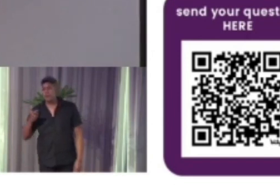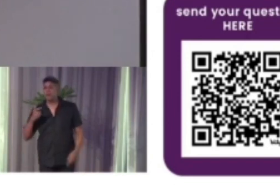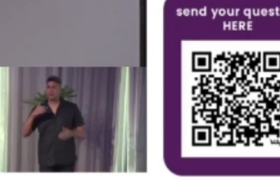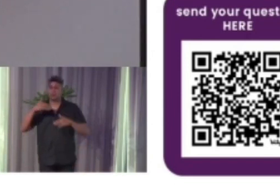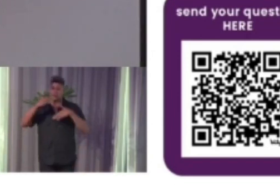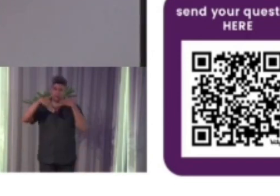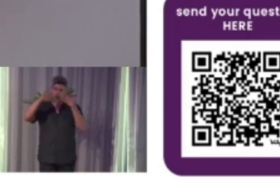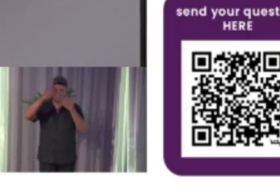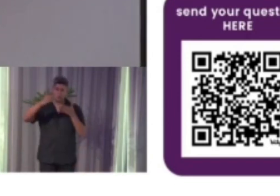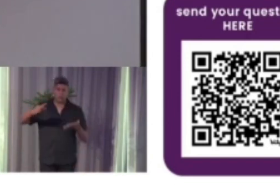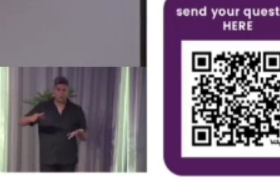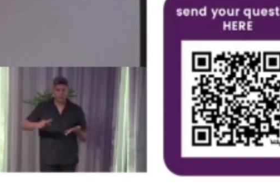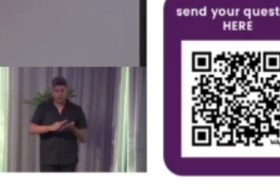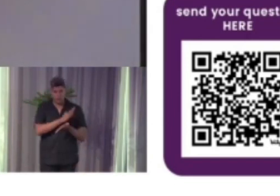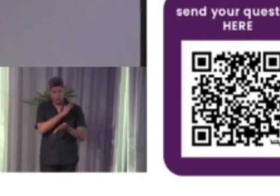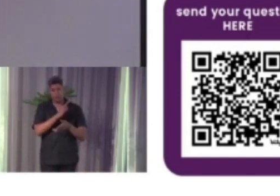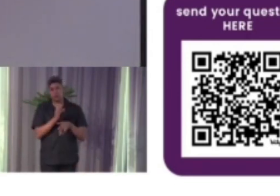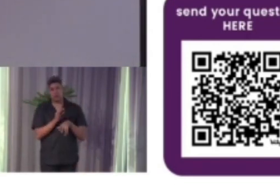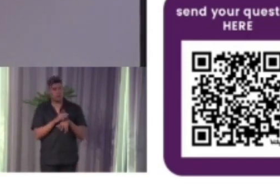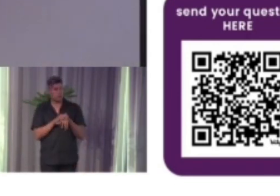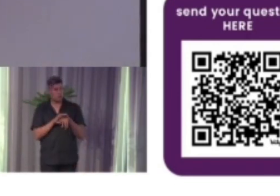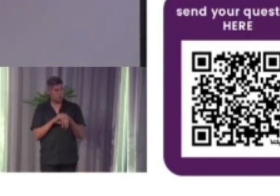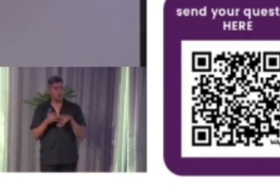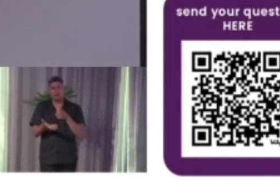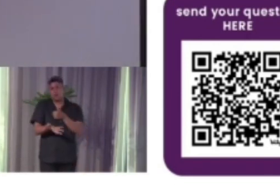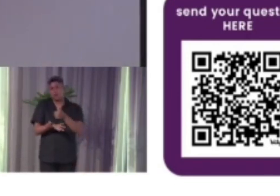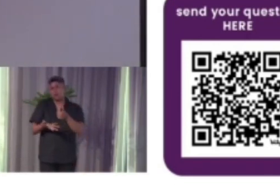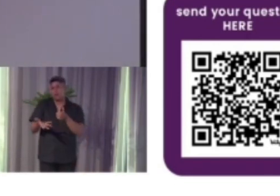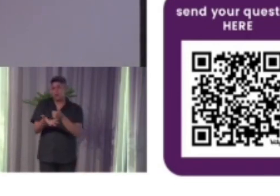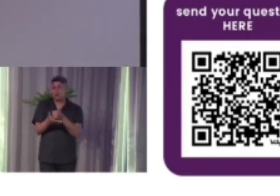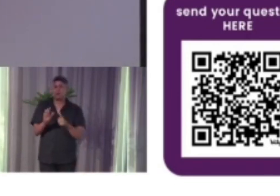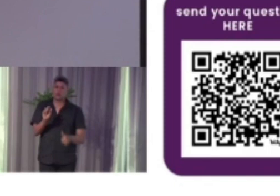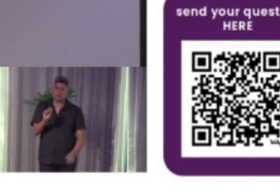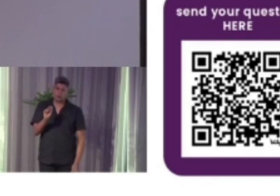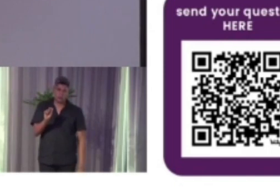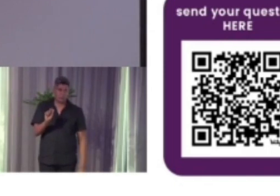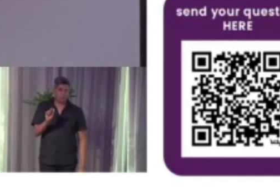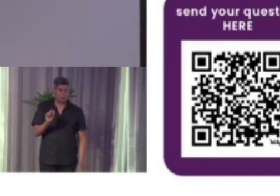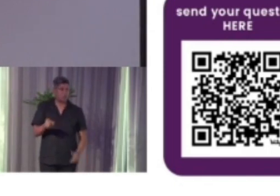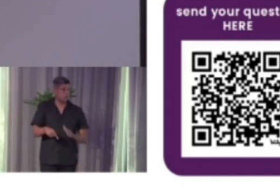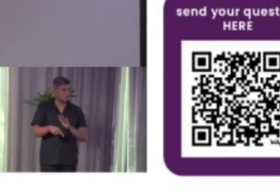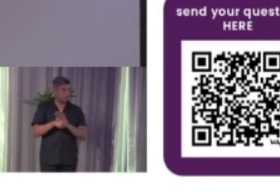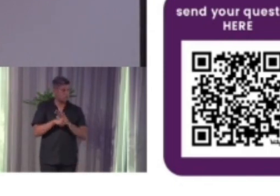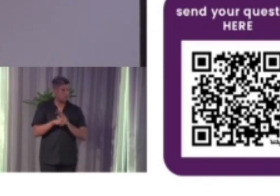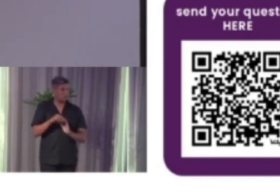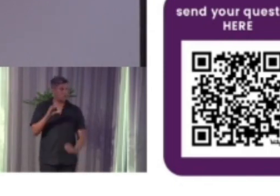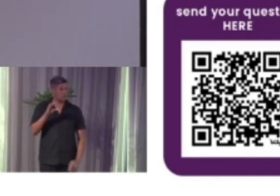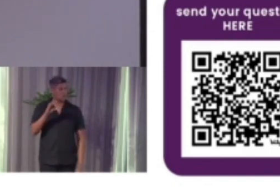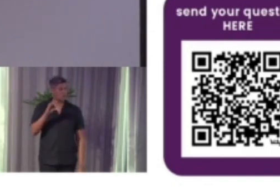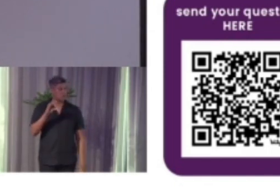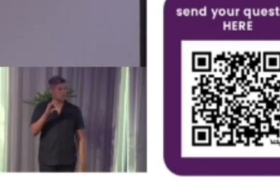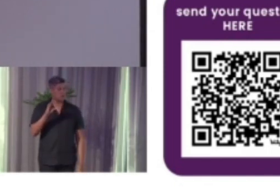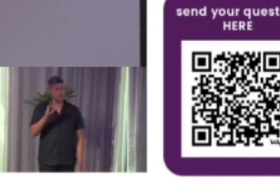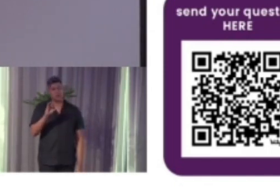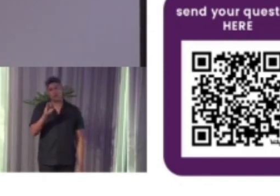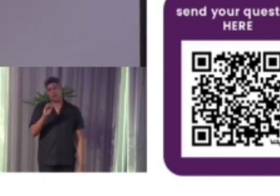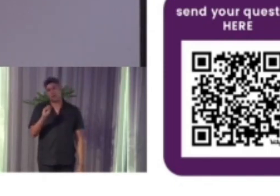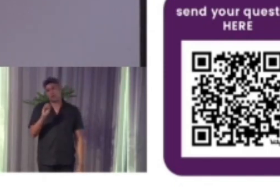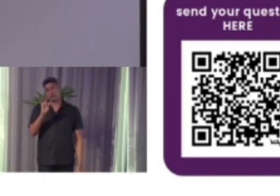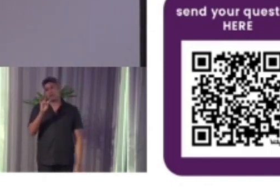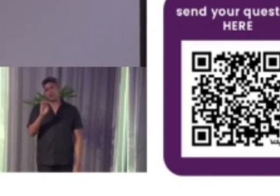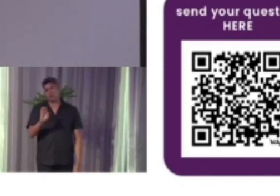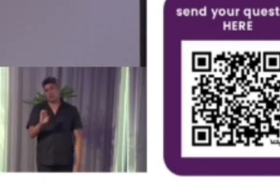termos de registros de patologias básicas é o registro da Cystic Fibrosis Foundation. Ele existe aí desde a década